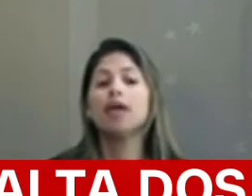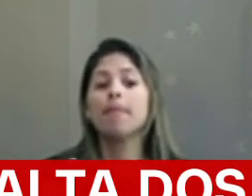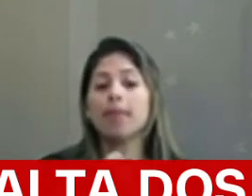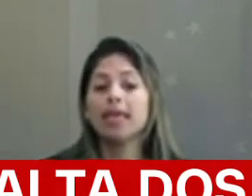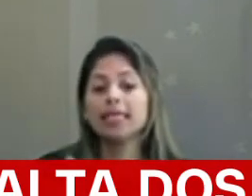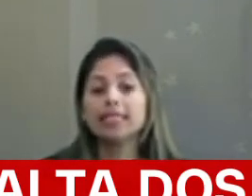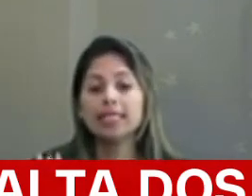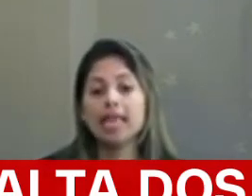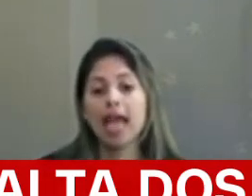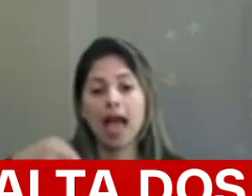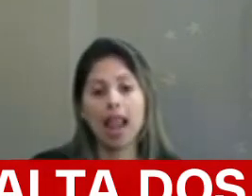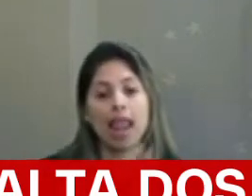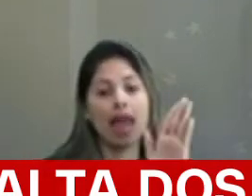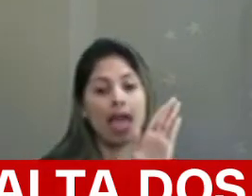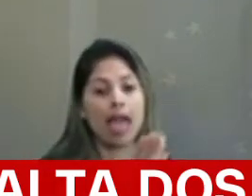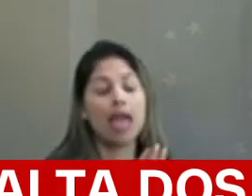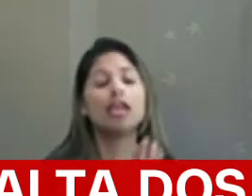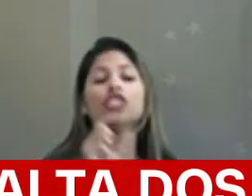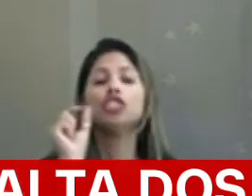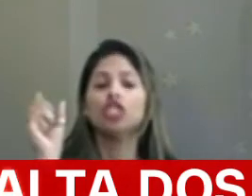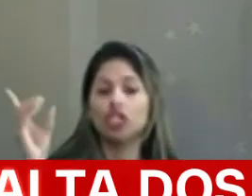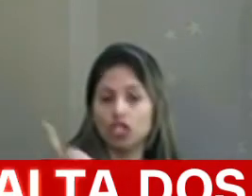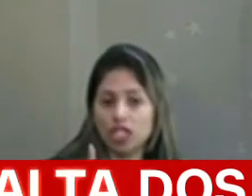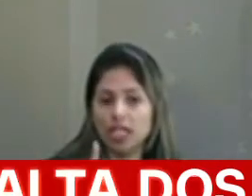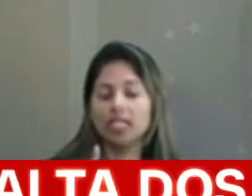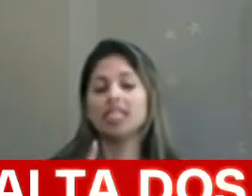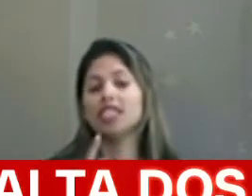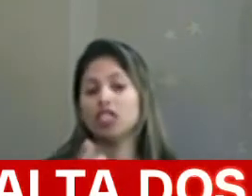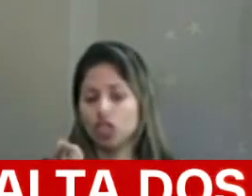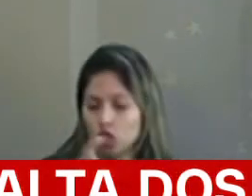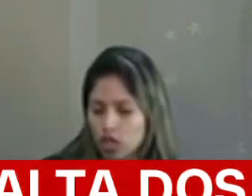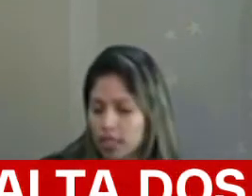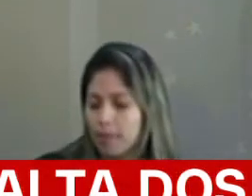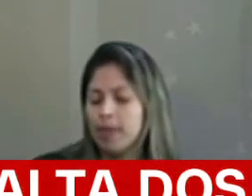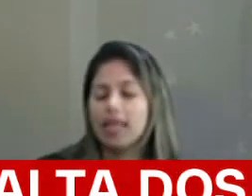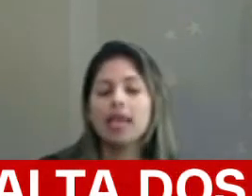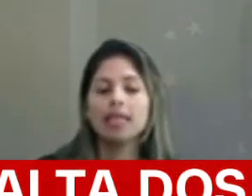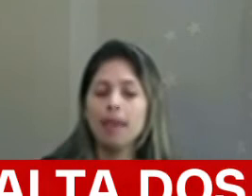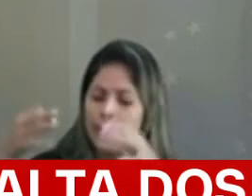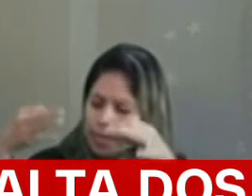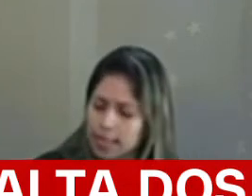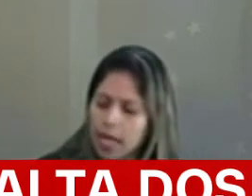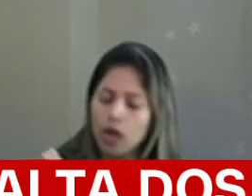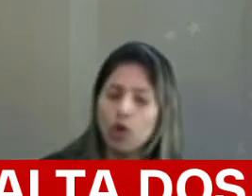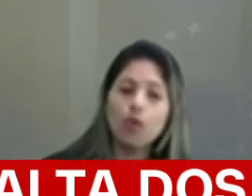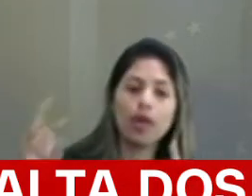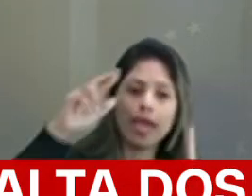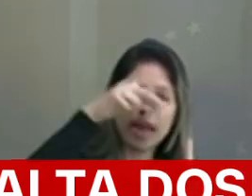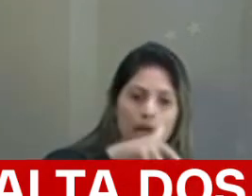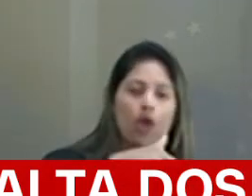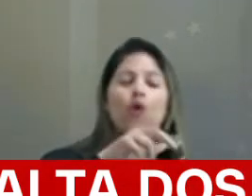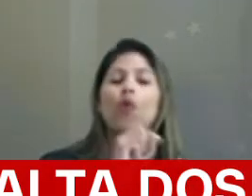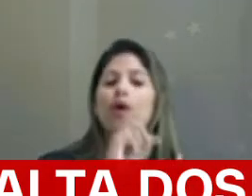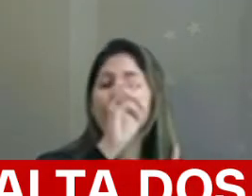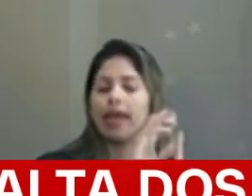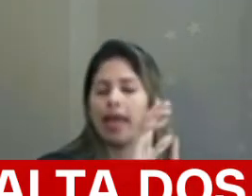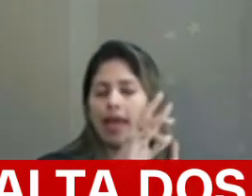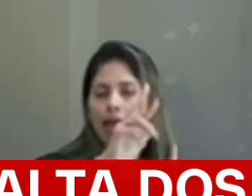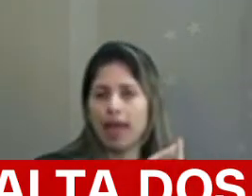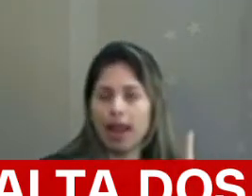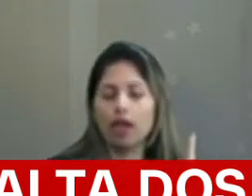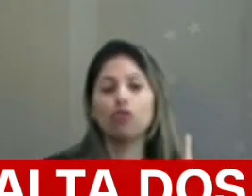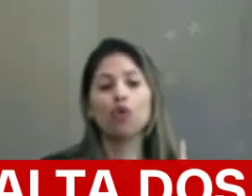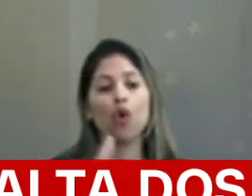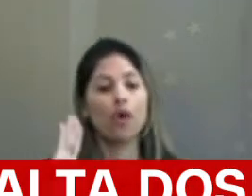relacionadas à Lei de Diretrizes Orçamentárias, o que foi corretamente executado pelo relator da Câmara dos Deputados. No